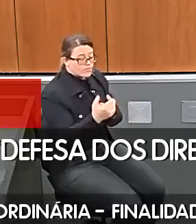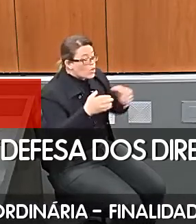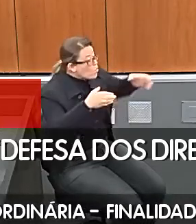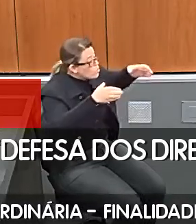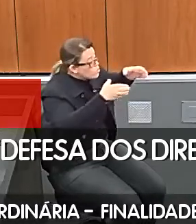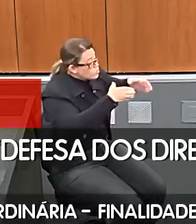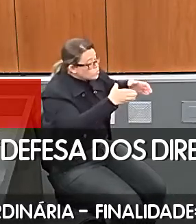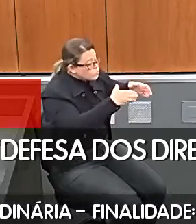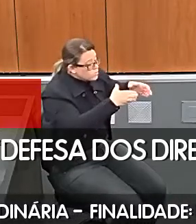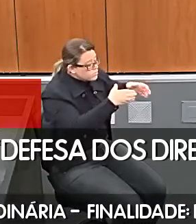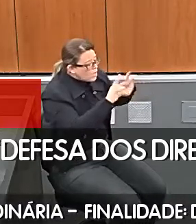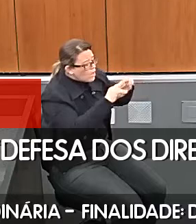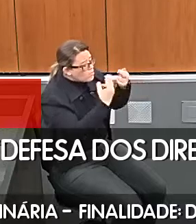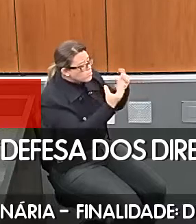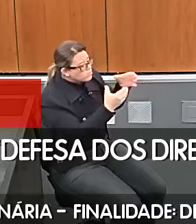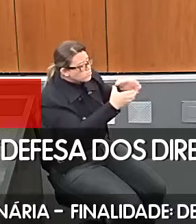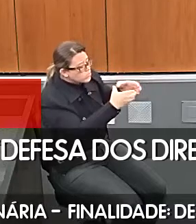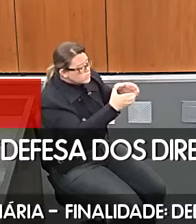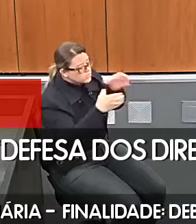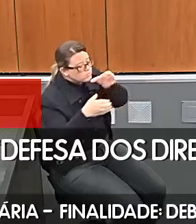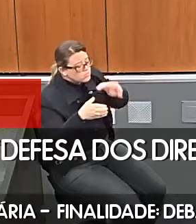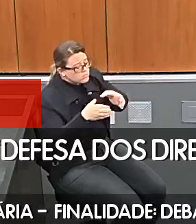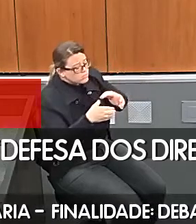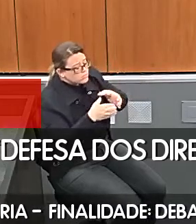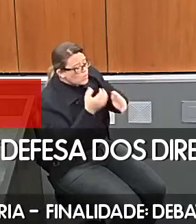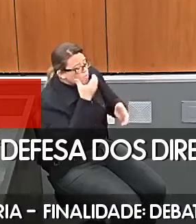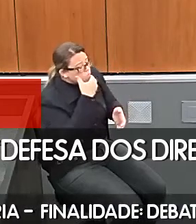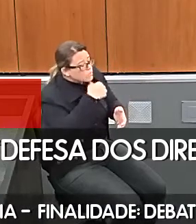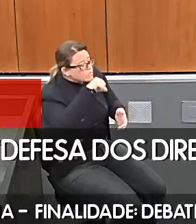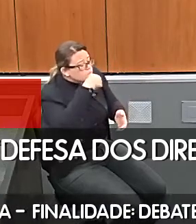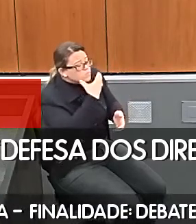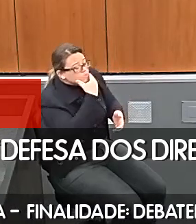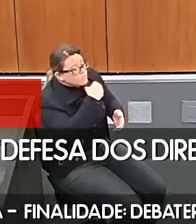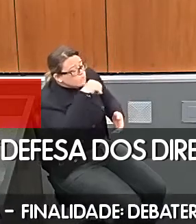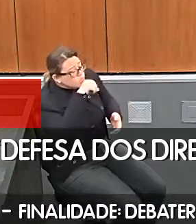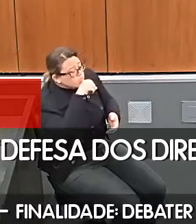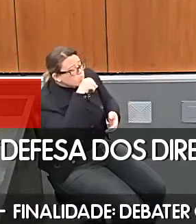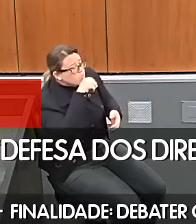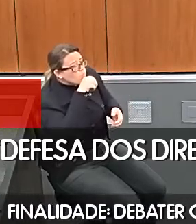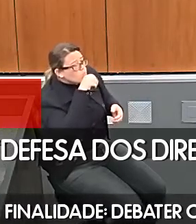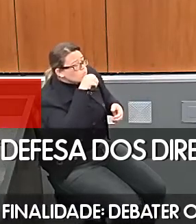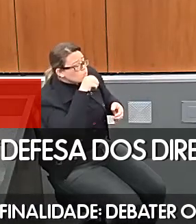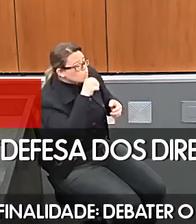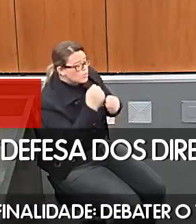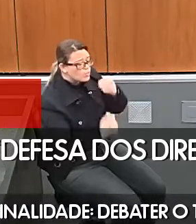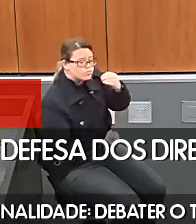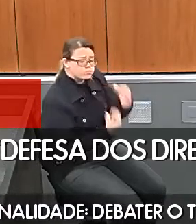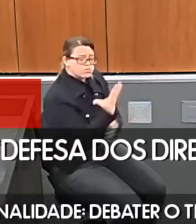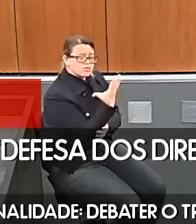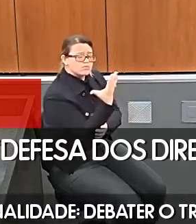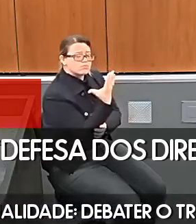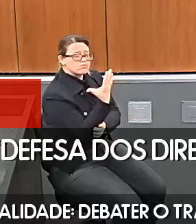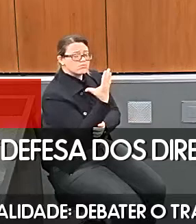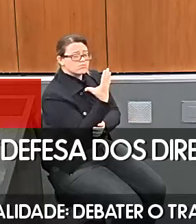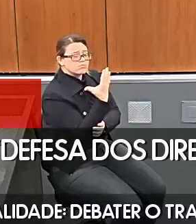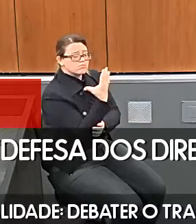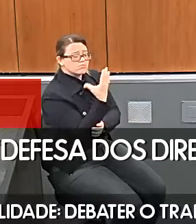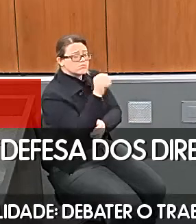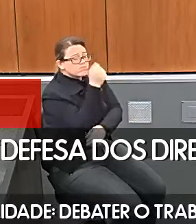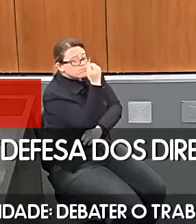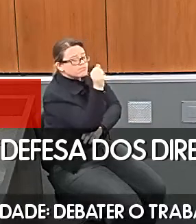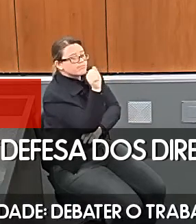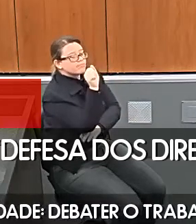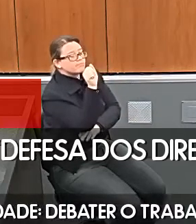pais e começamos a pensar nessa hipótese de formar uma associação. E, cada vez mais, a necessidade era